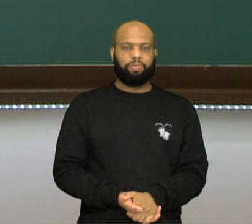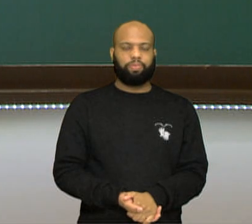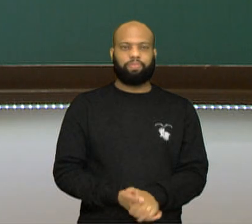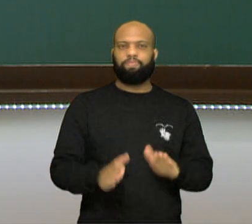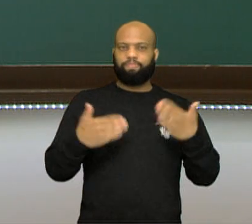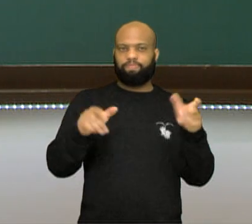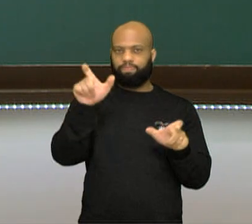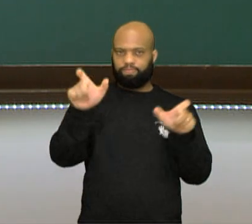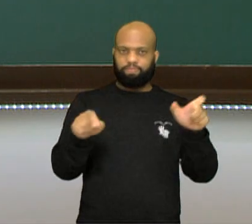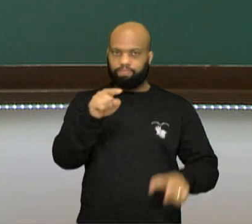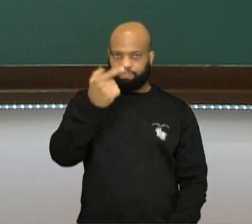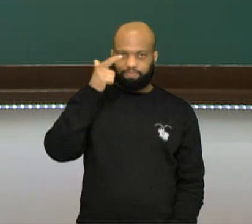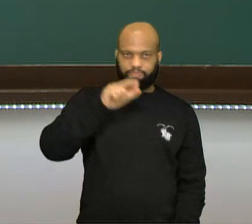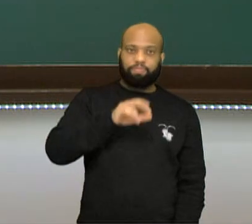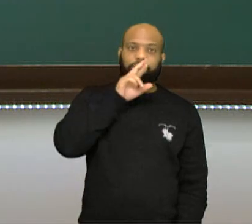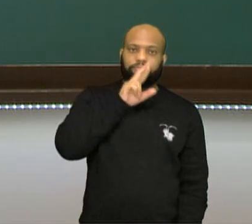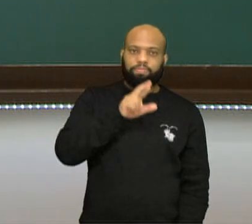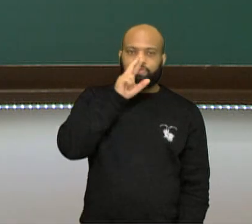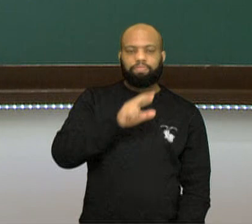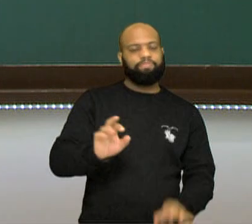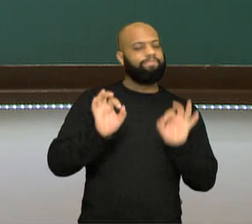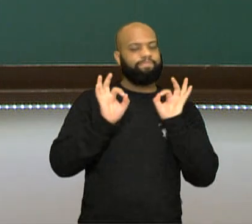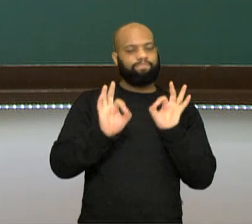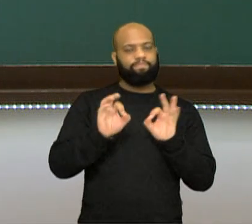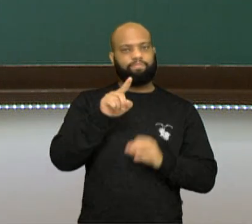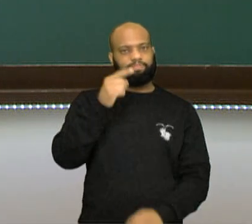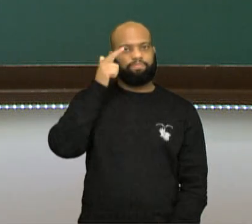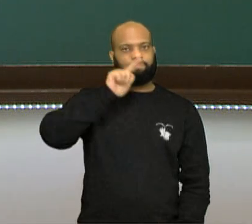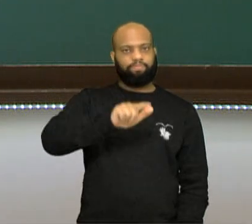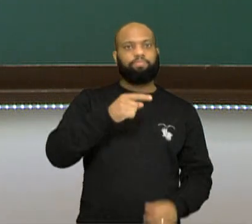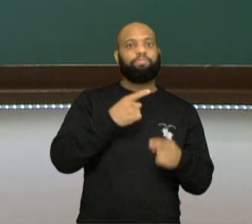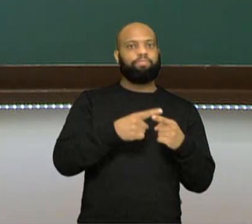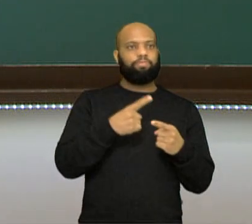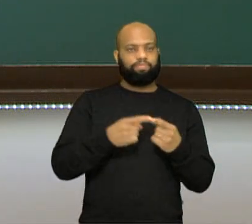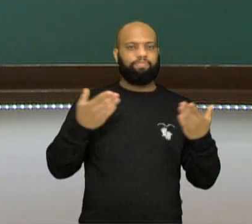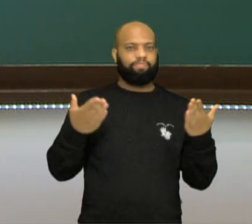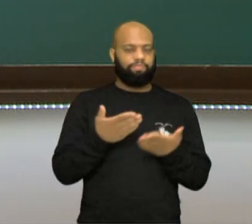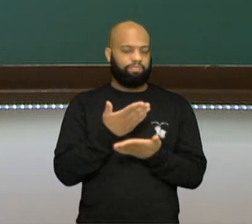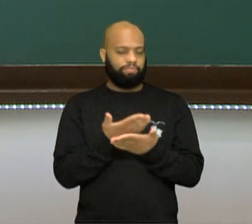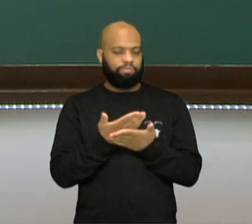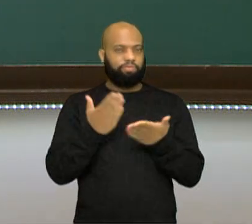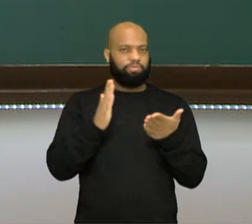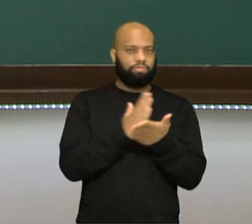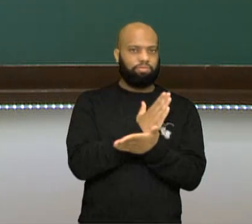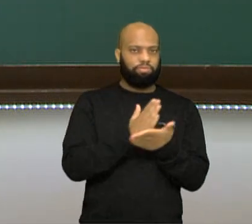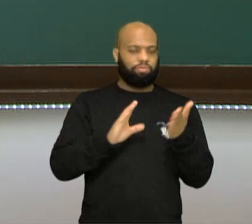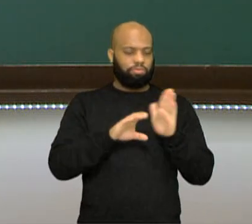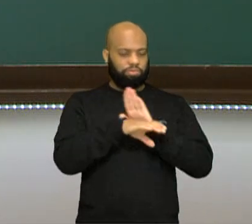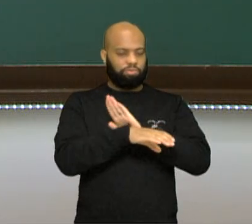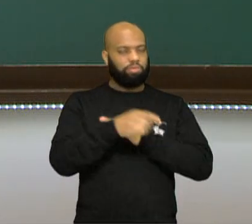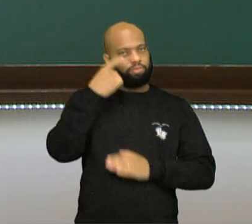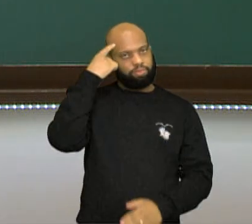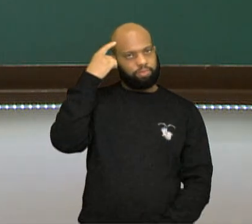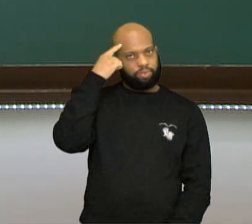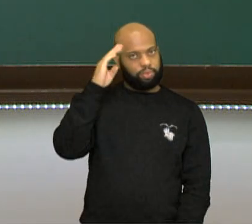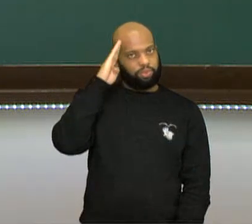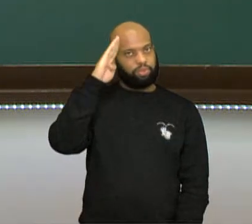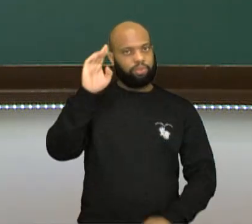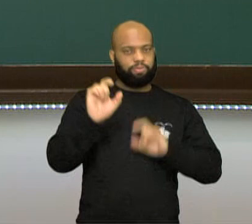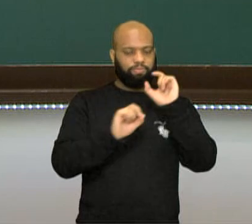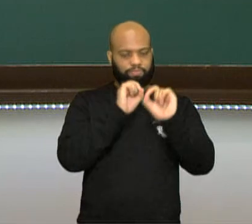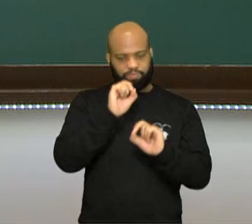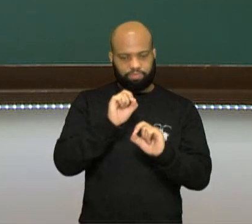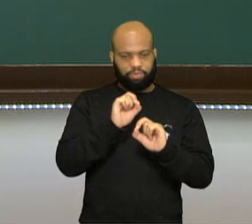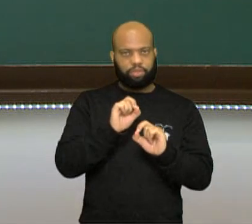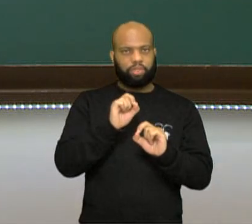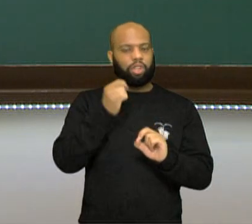E aí, galera, conseguiram resolver? Tenho certeza que sim, porque a gente trabalhou alguns conceitos. A ideia principal desse problema era a gente